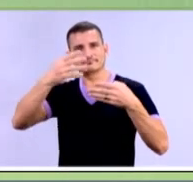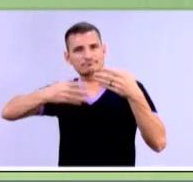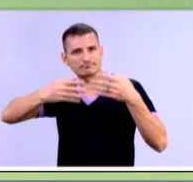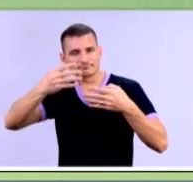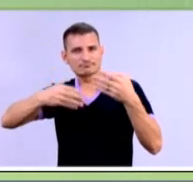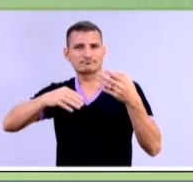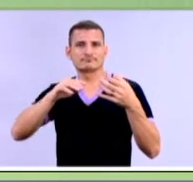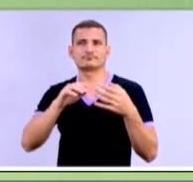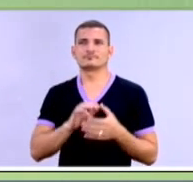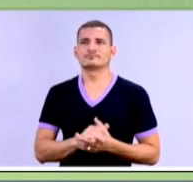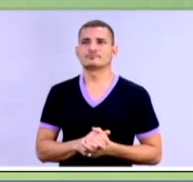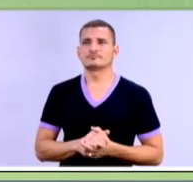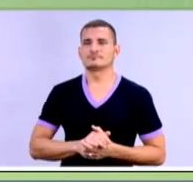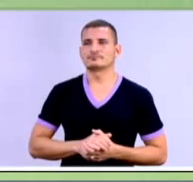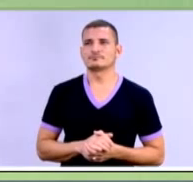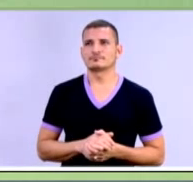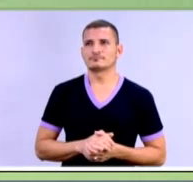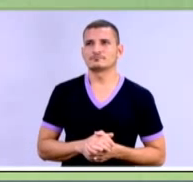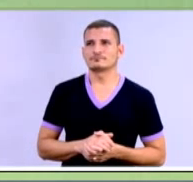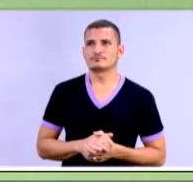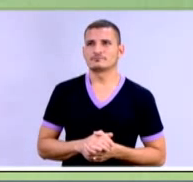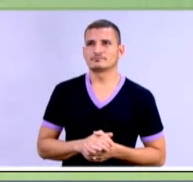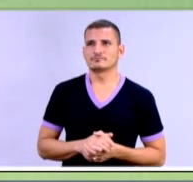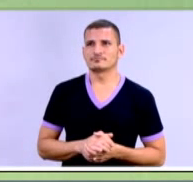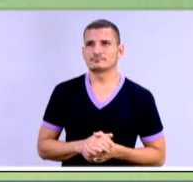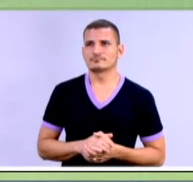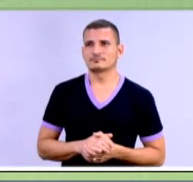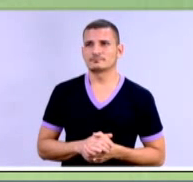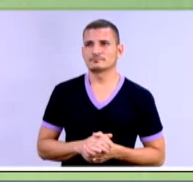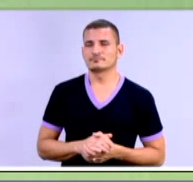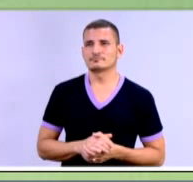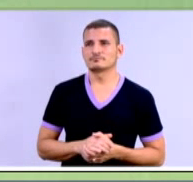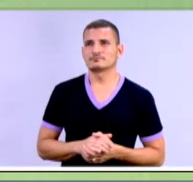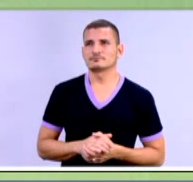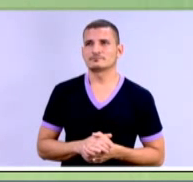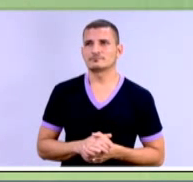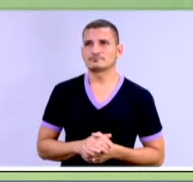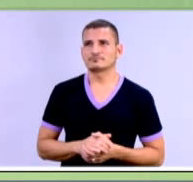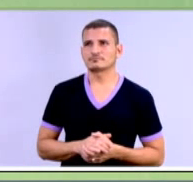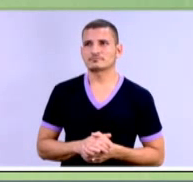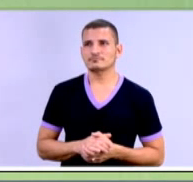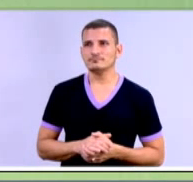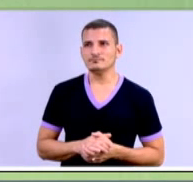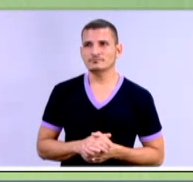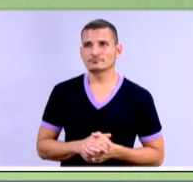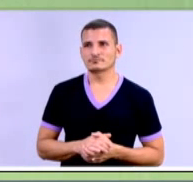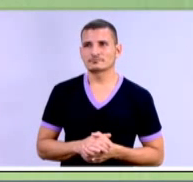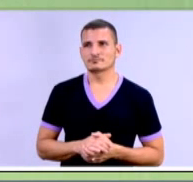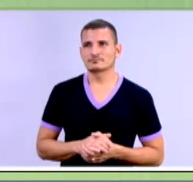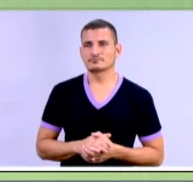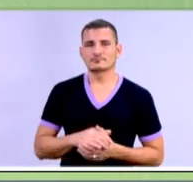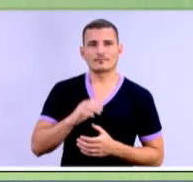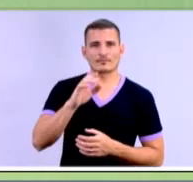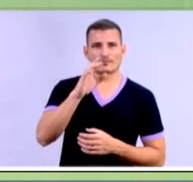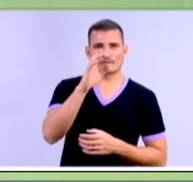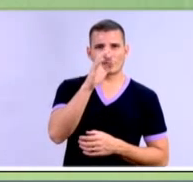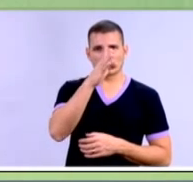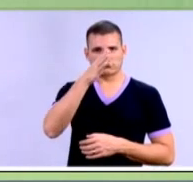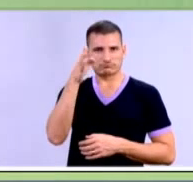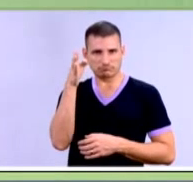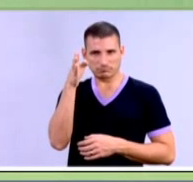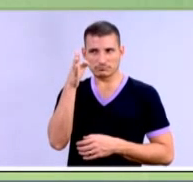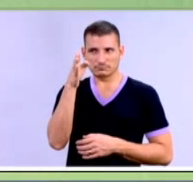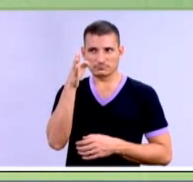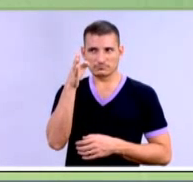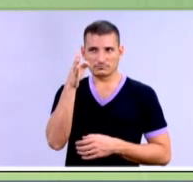transmissão com o efeito do cancelamento eletromagnético, que é na imagem à direita de vocês reparem que